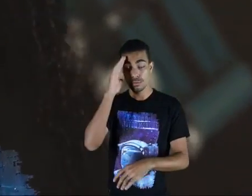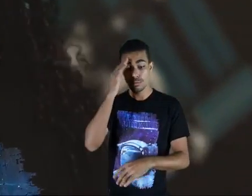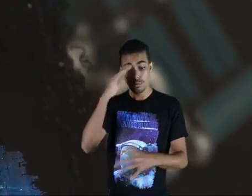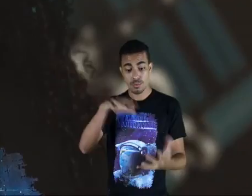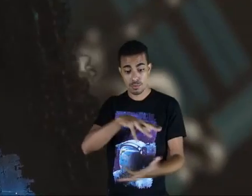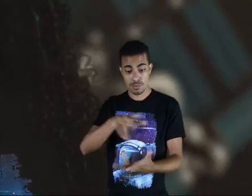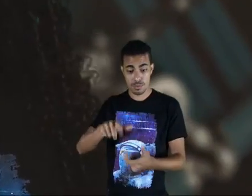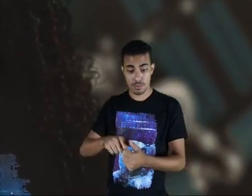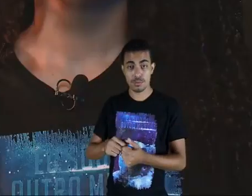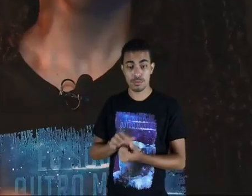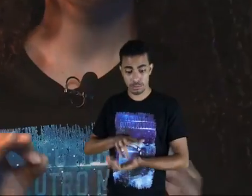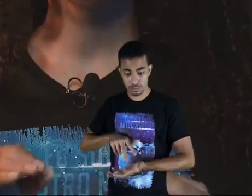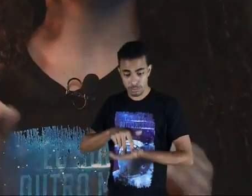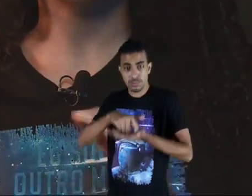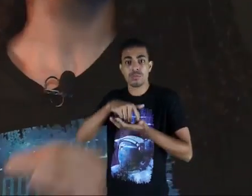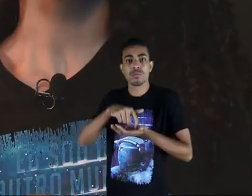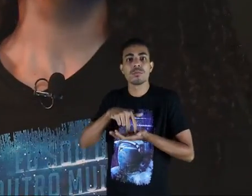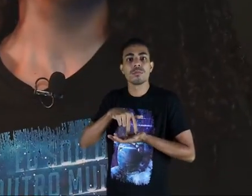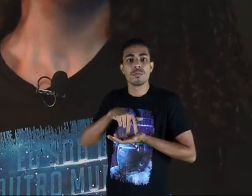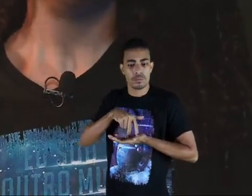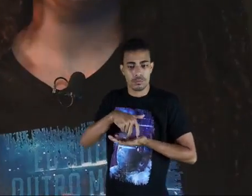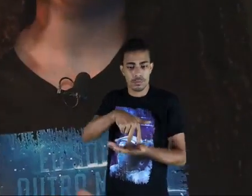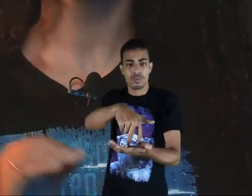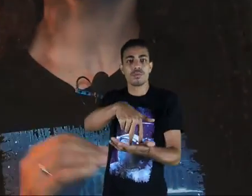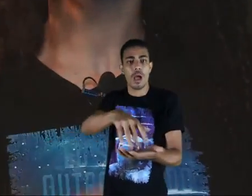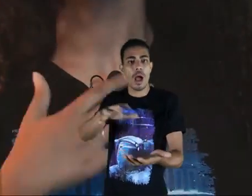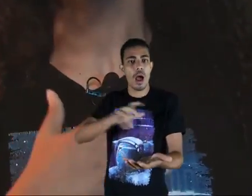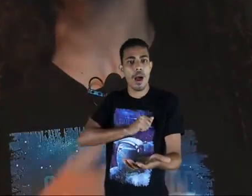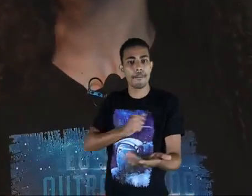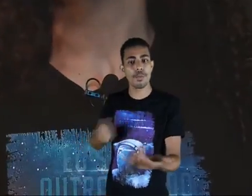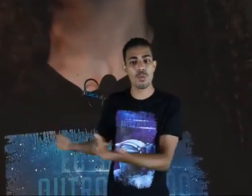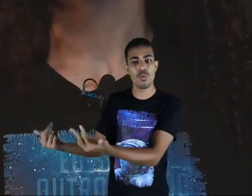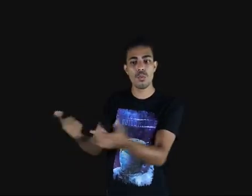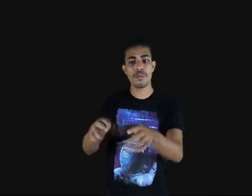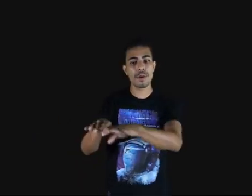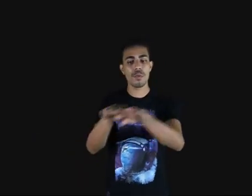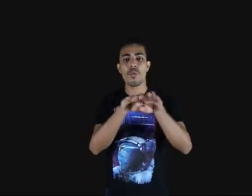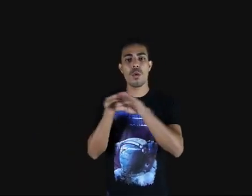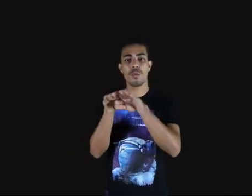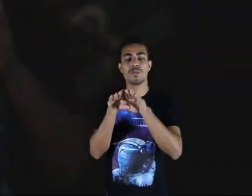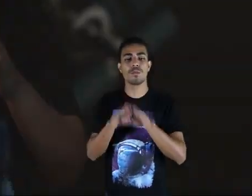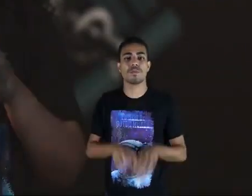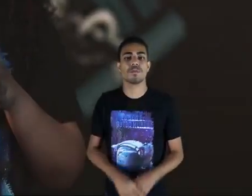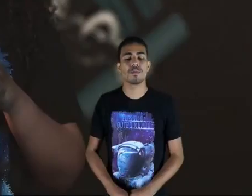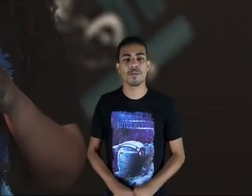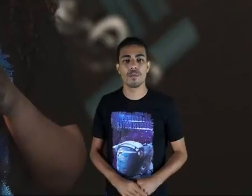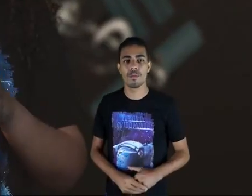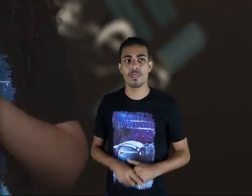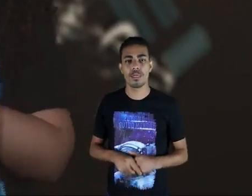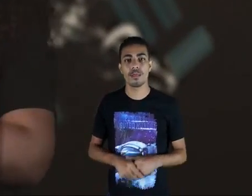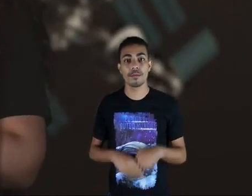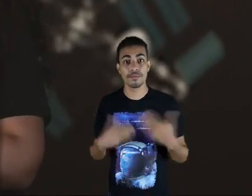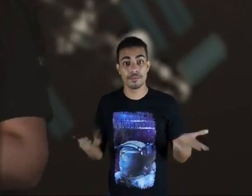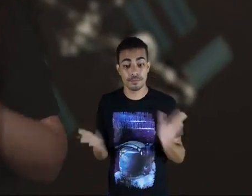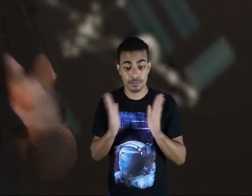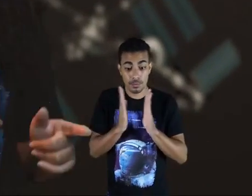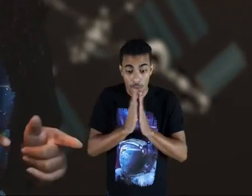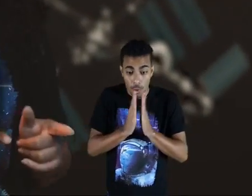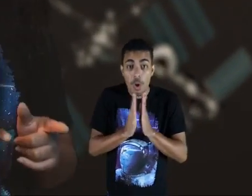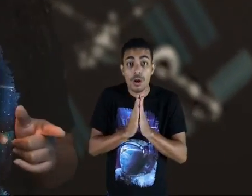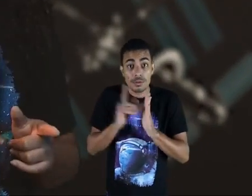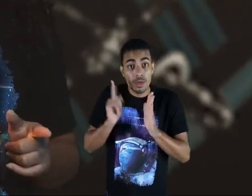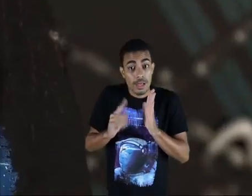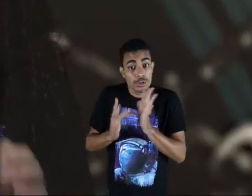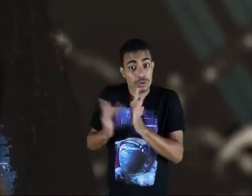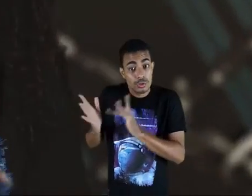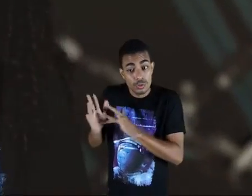saiba que Tu me enviaste e os amaste como igualmente me amaste. Esta foi a oração de Jesus pelos